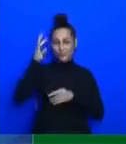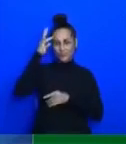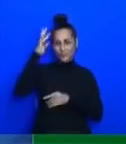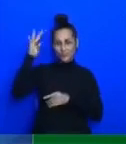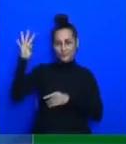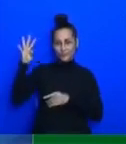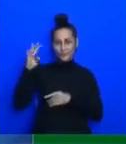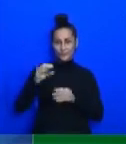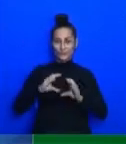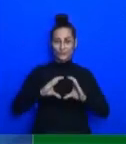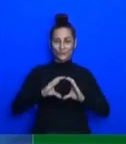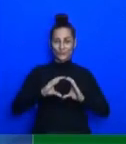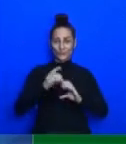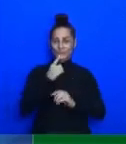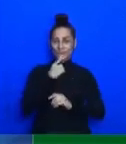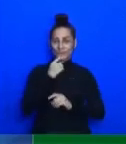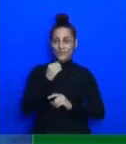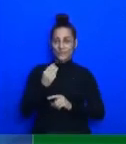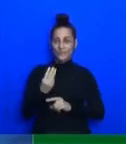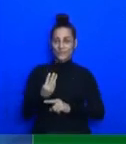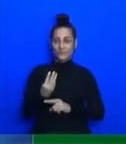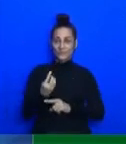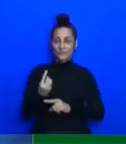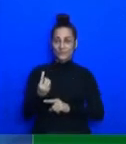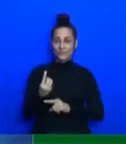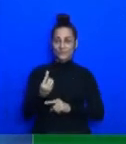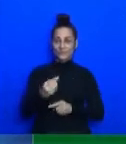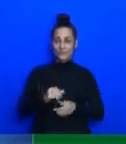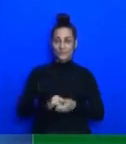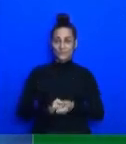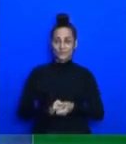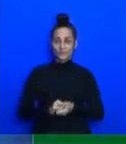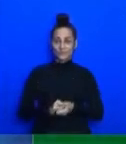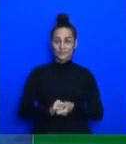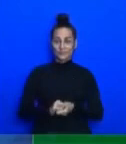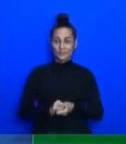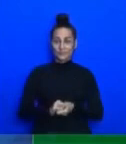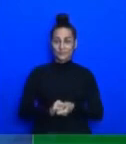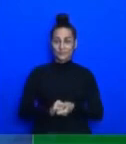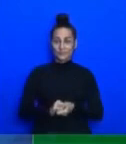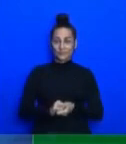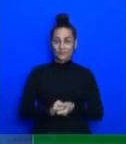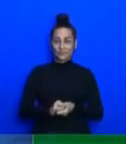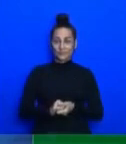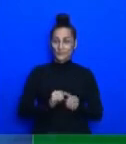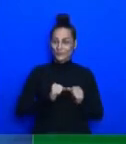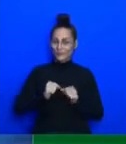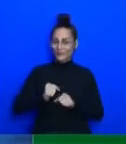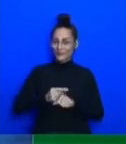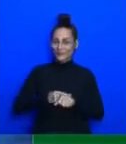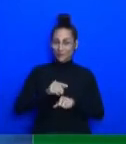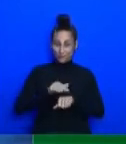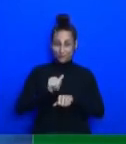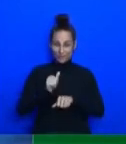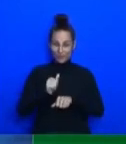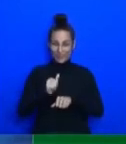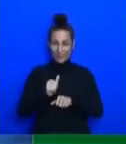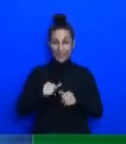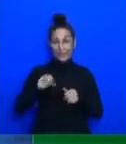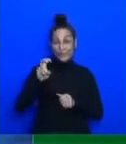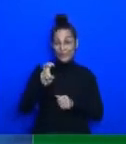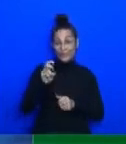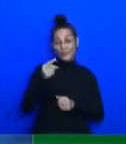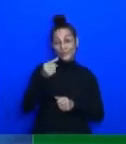pensou? Bola vermelha 31. Vermelha número 31. E pode ser agora. Vamos chamar